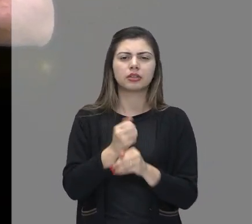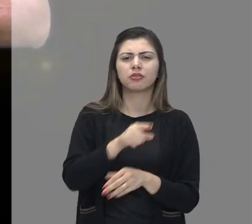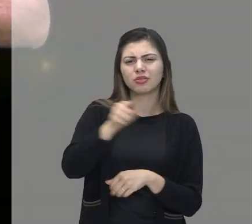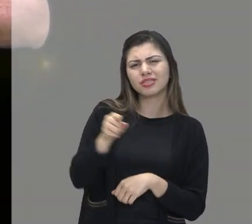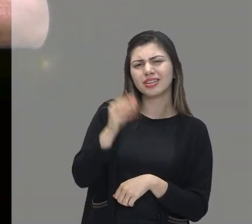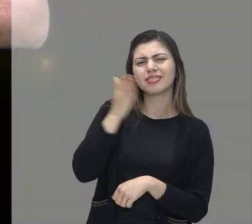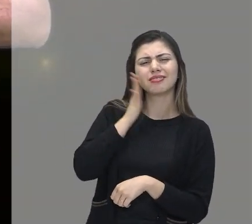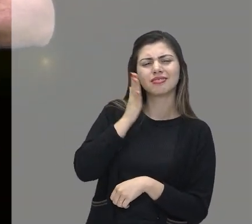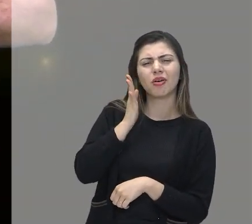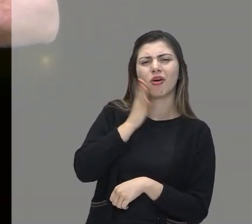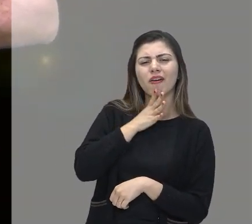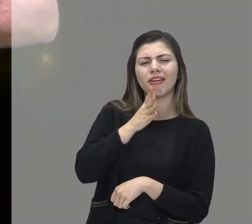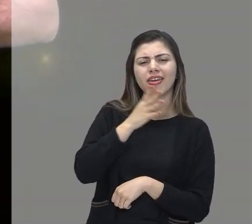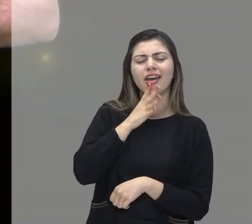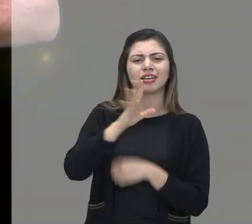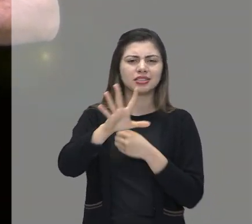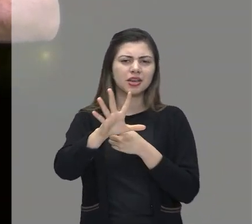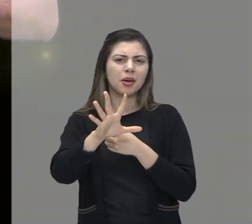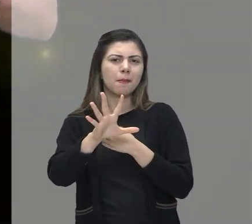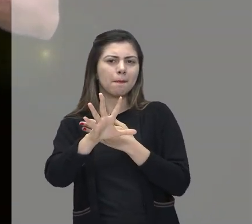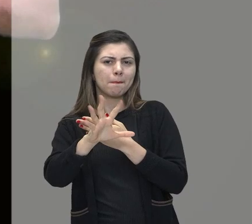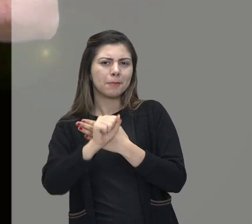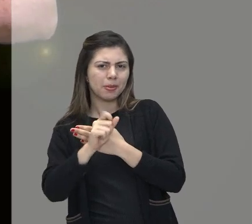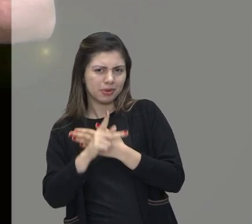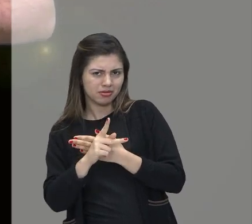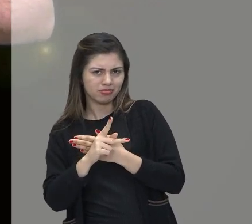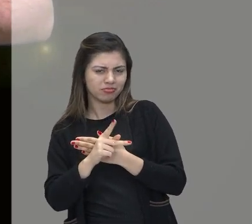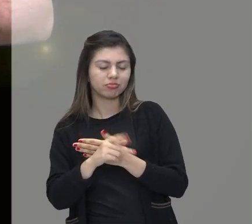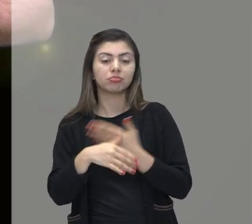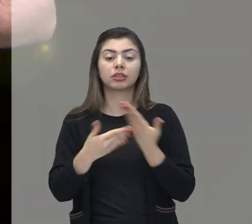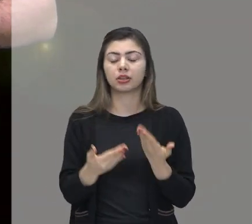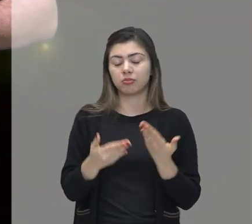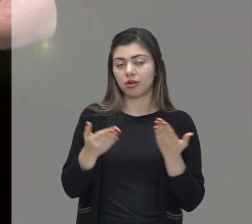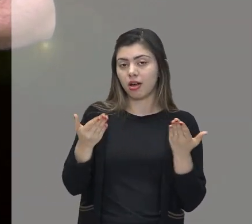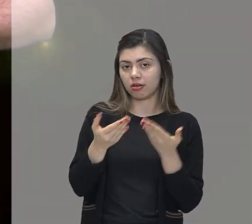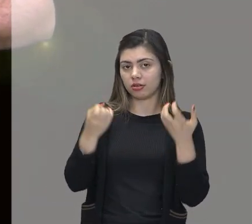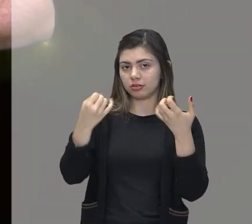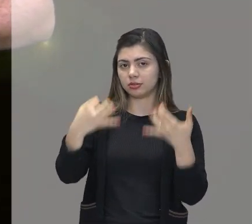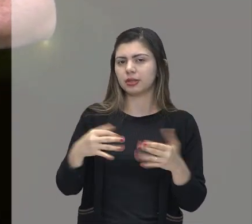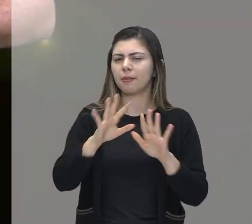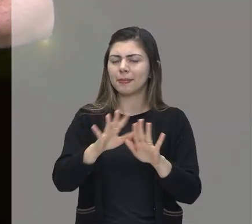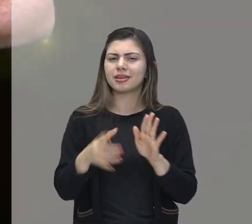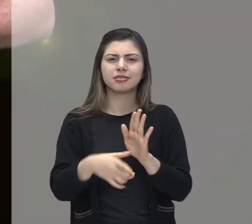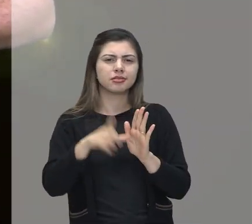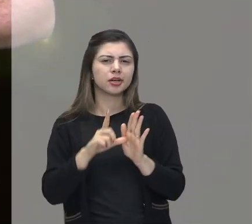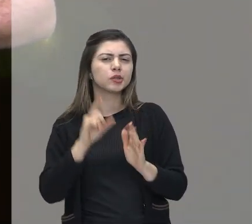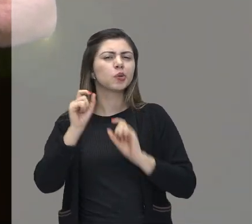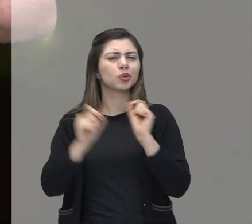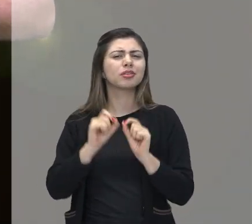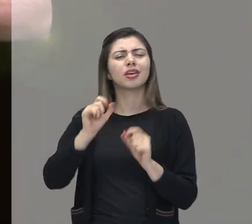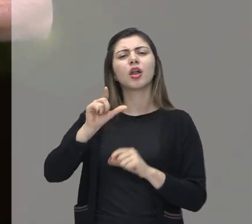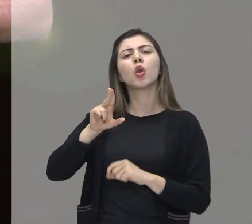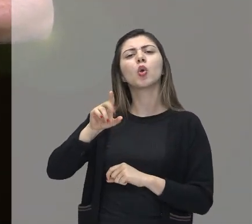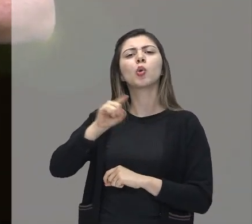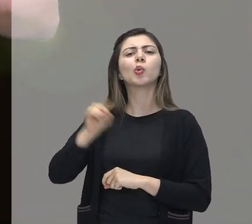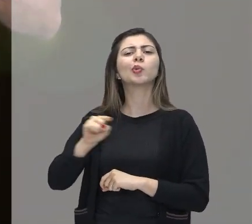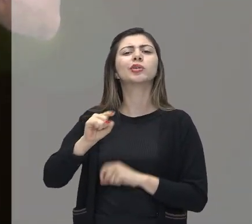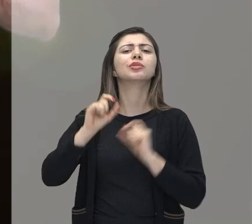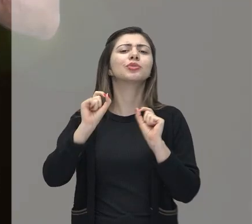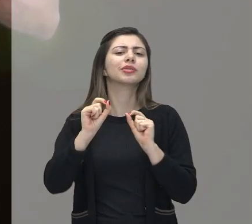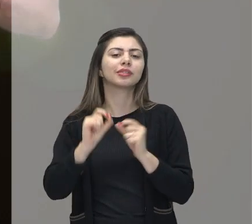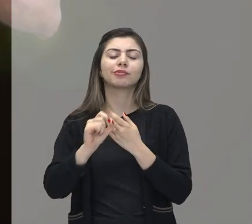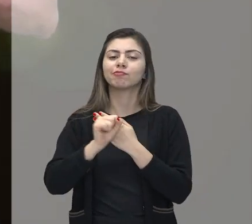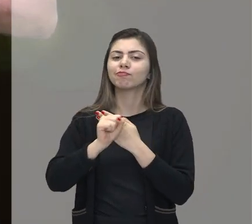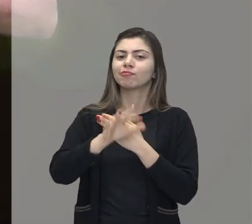luz polarizada? Olha só, antes de entender o que é uma luz polarizada, nós vamos entender o que é a luz. A luz ela é